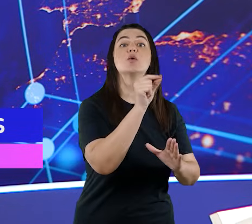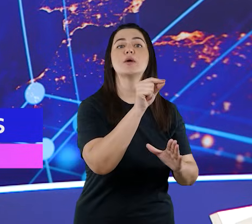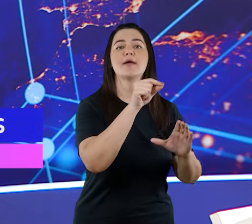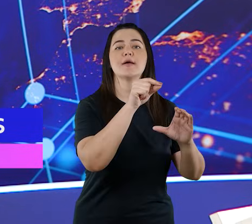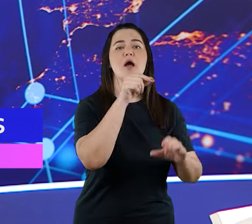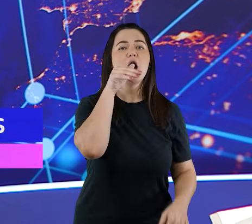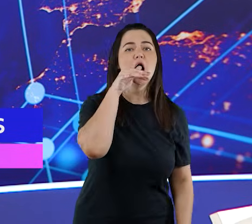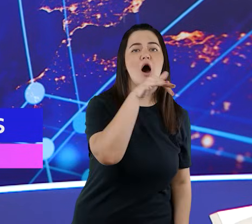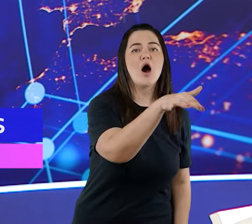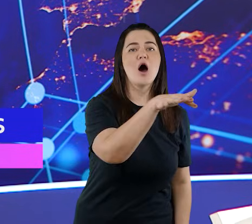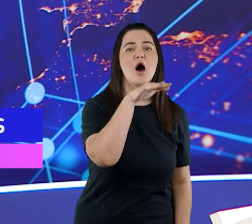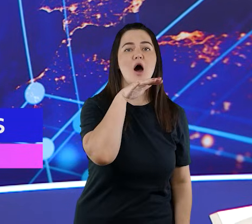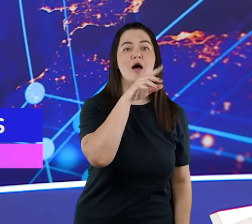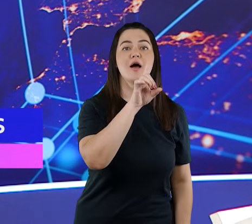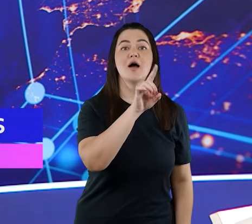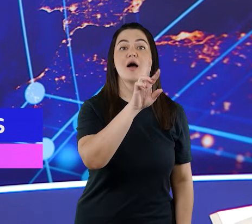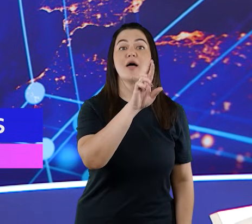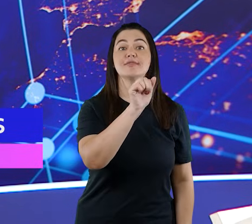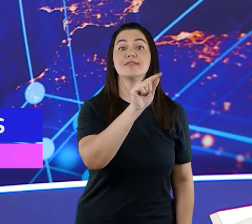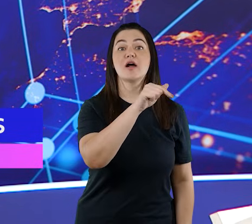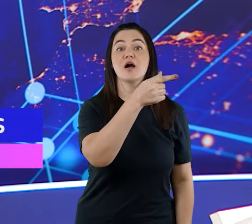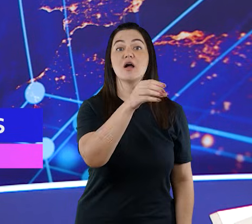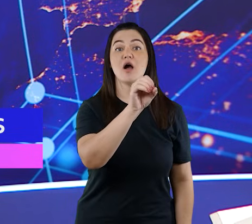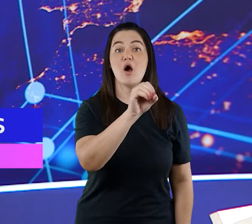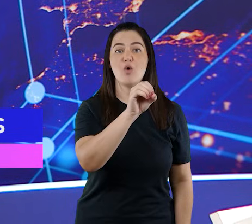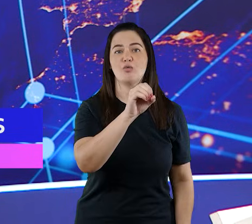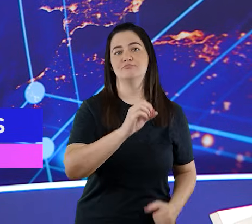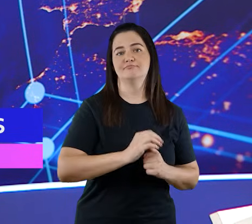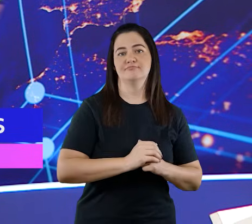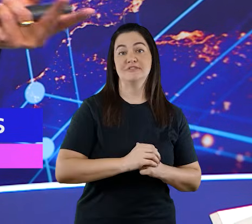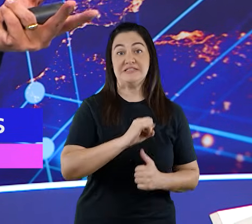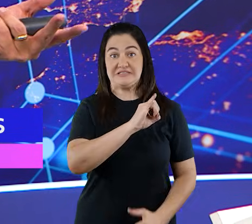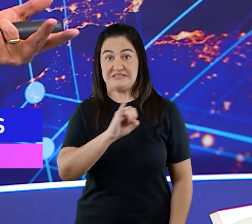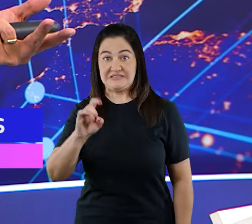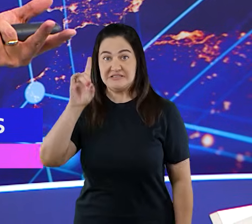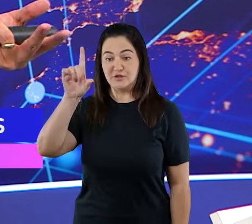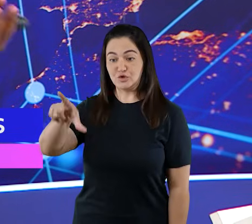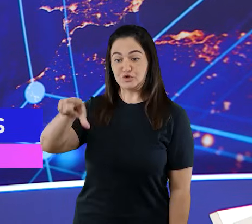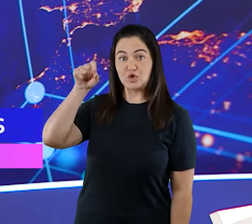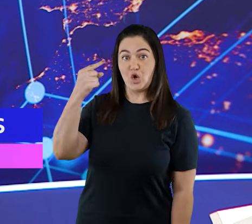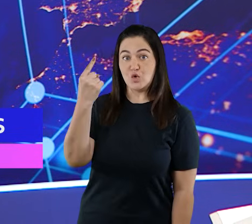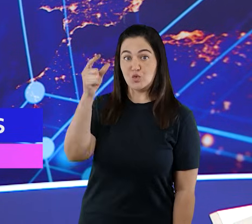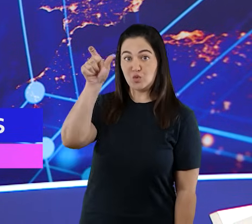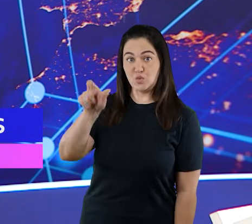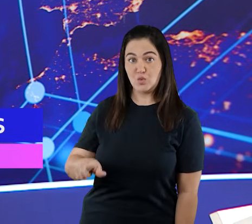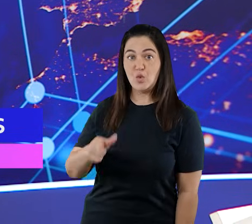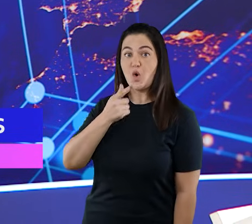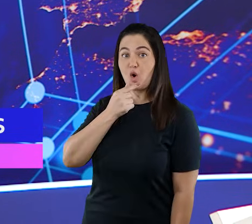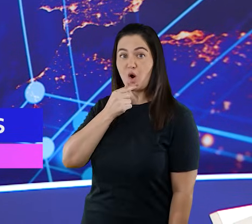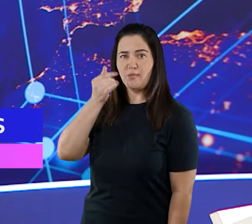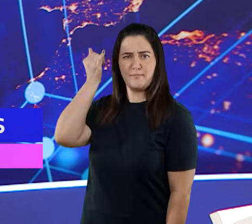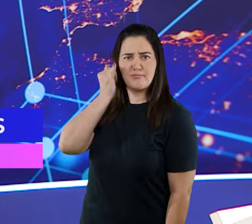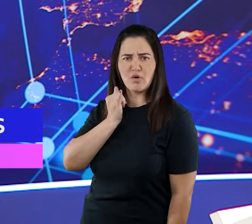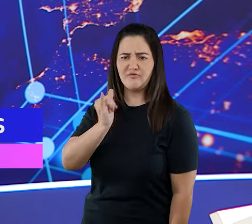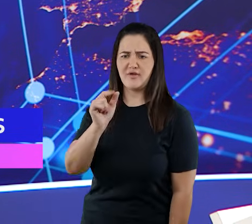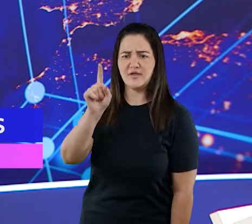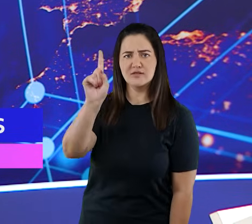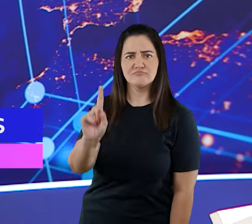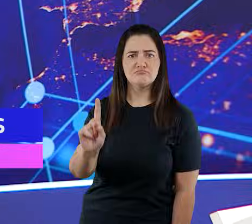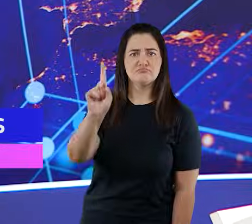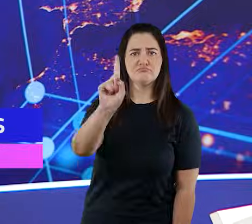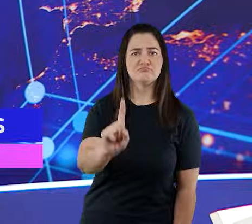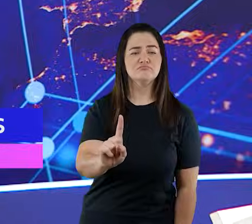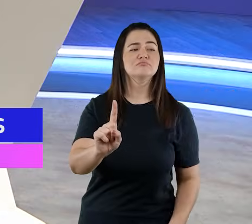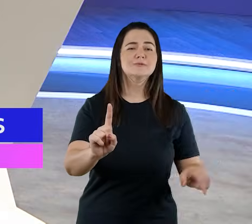também e levanta um falso profeta, para enganar as pessoas e levá-las para o caminho da perdição, ainda que elas achem que estão seguindo a voz de um